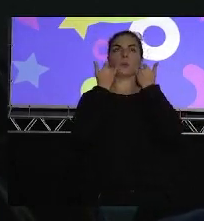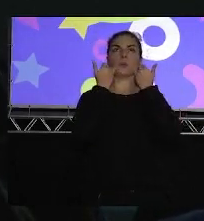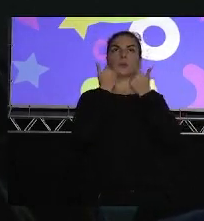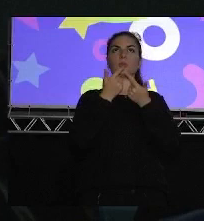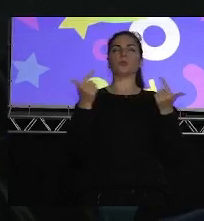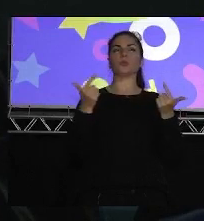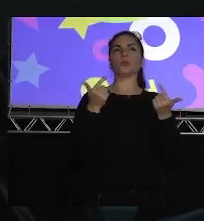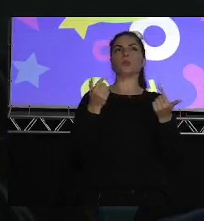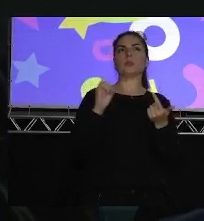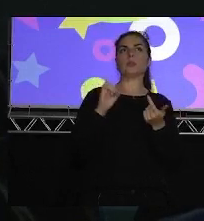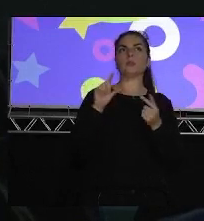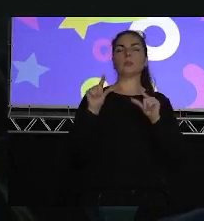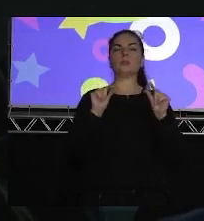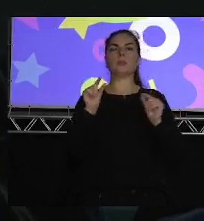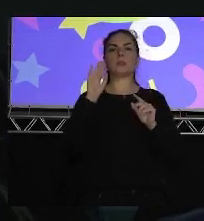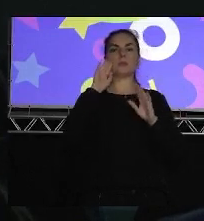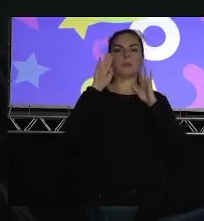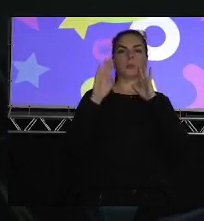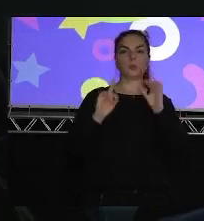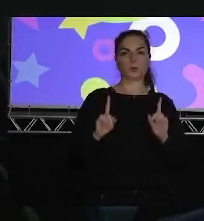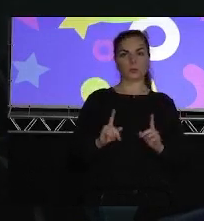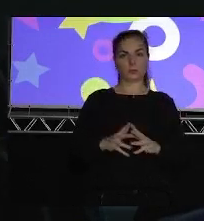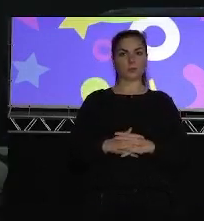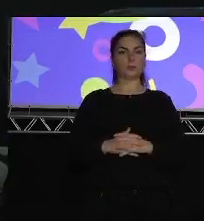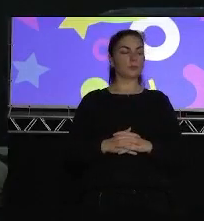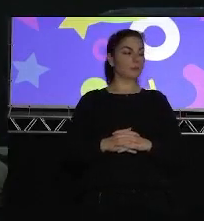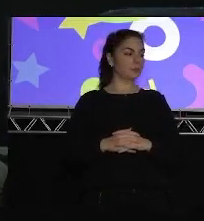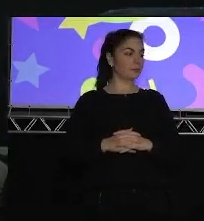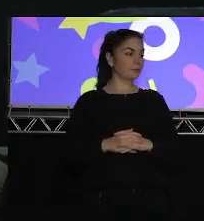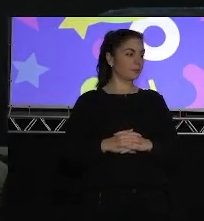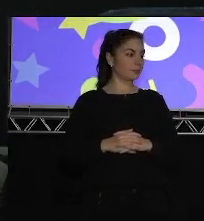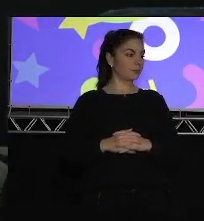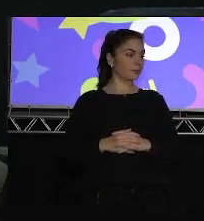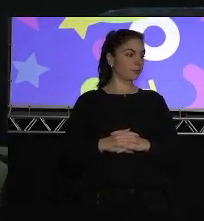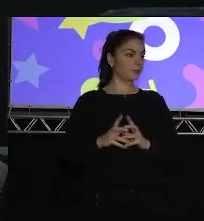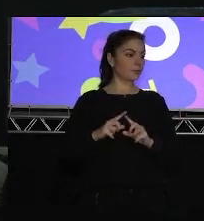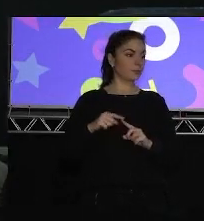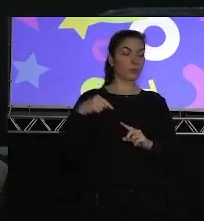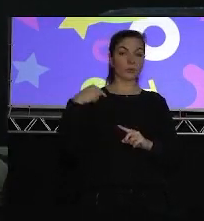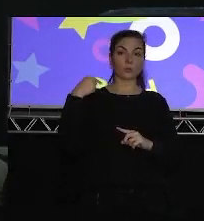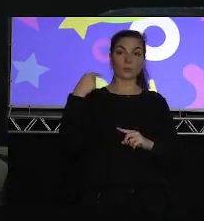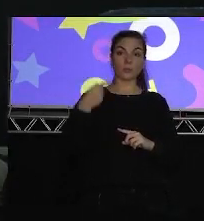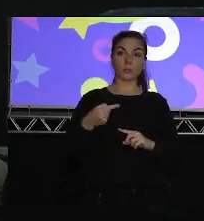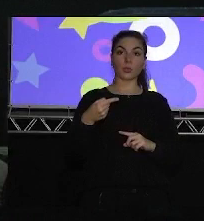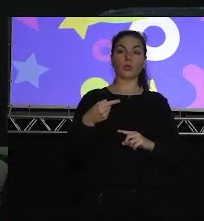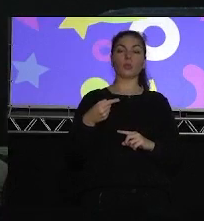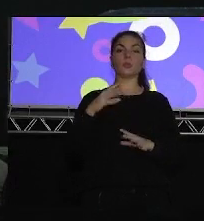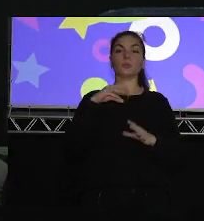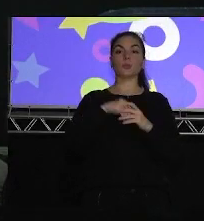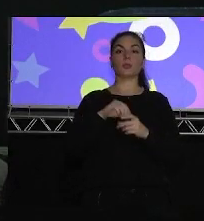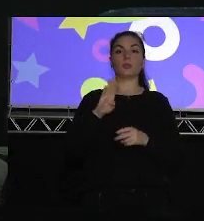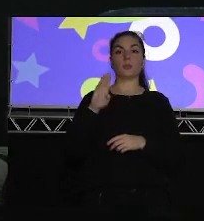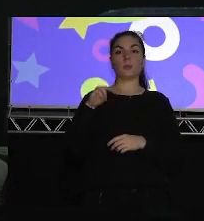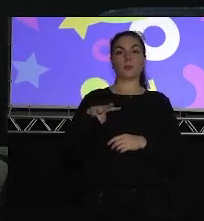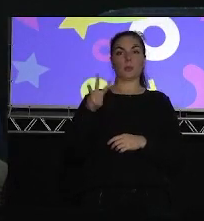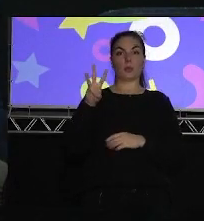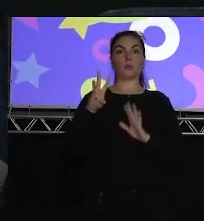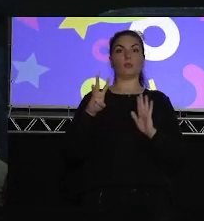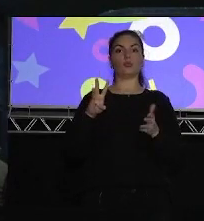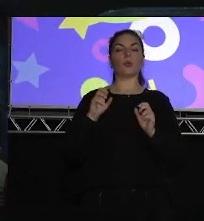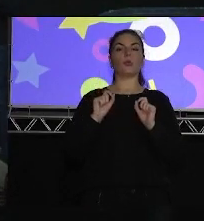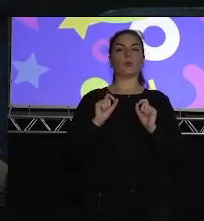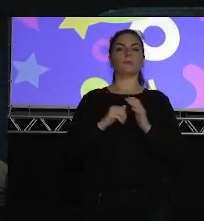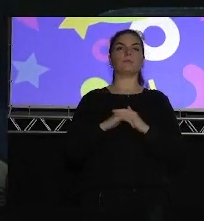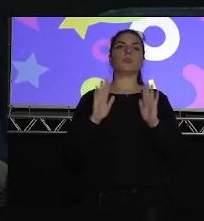se priorizava ou fazia ou não fazia. Né? E quais são os nossos próximos destinos aí dentro da BMW? A gente já está com planejamento lá